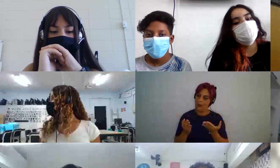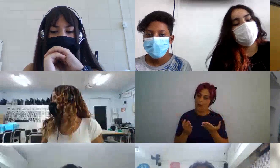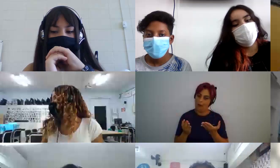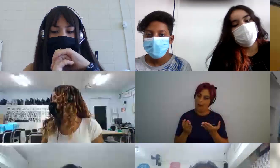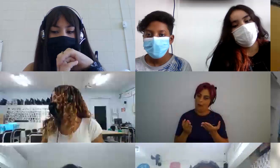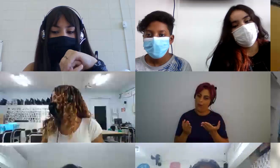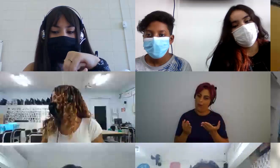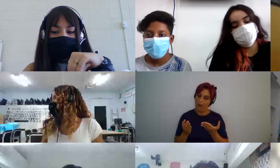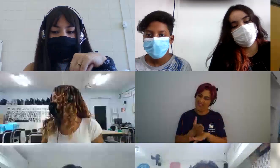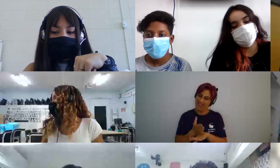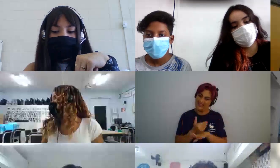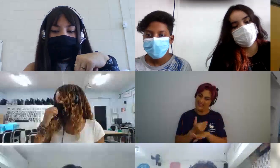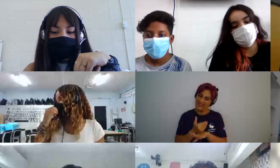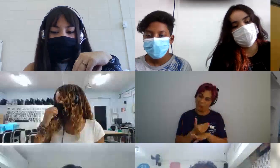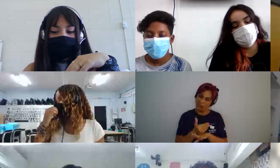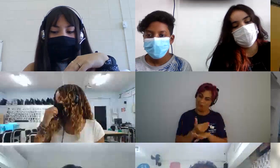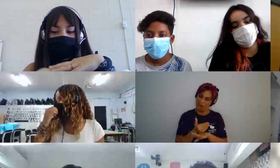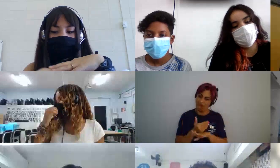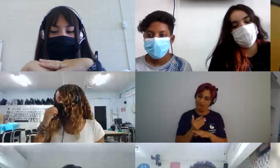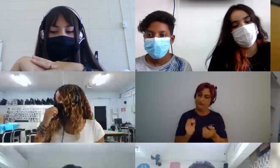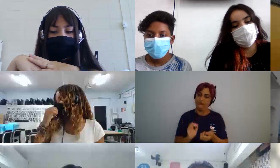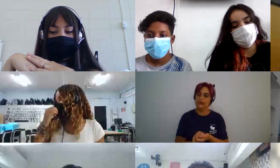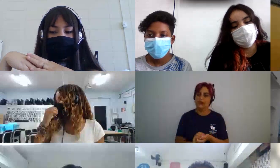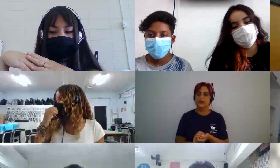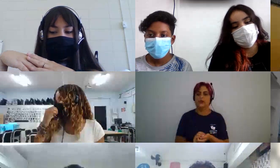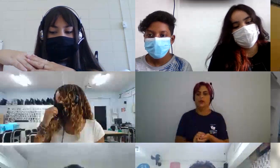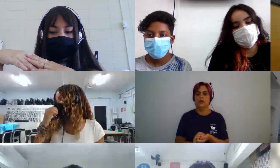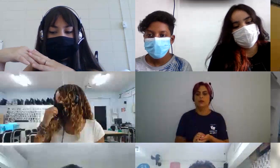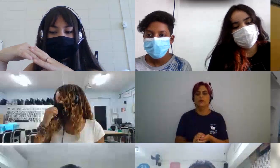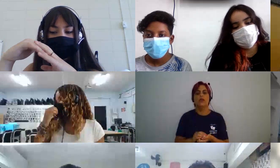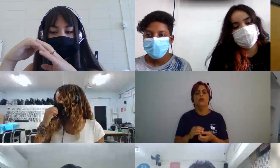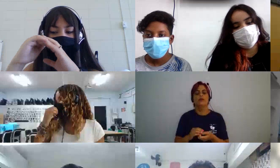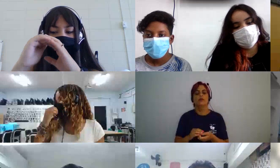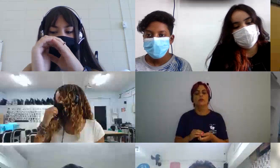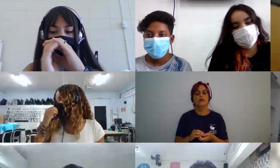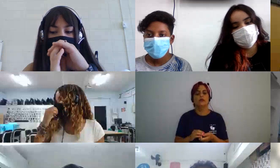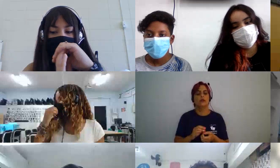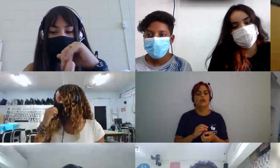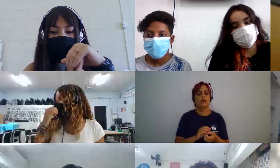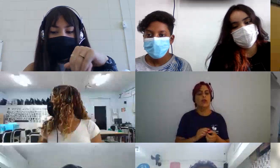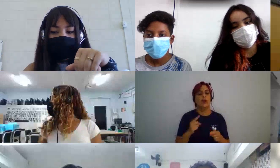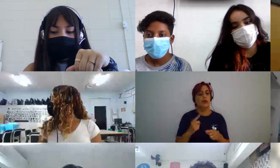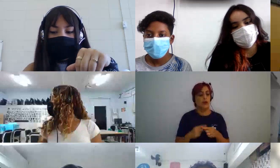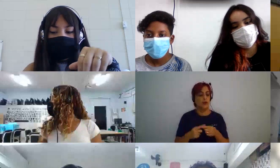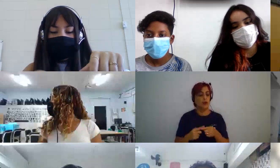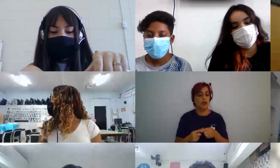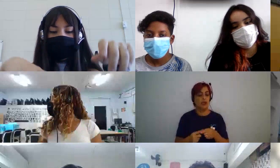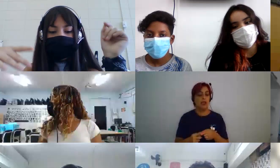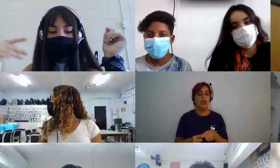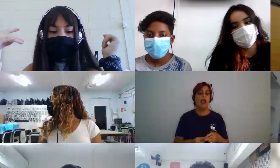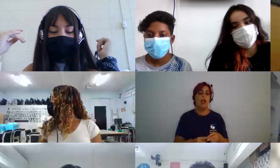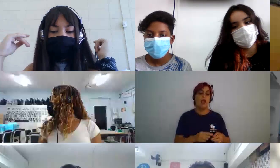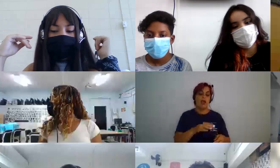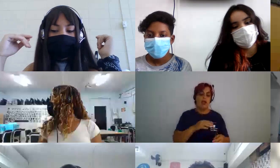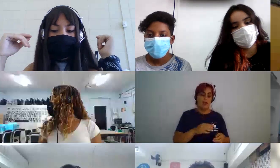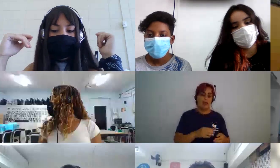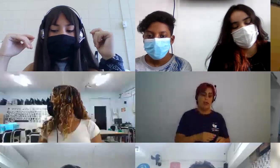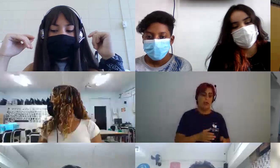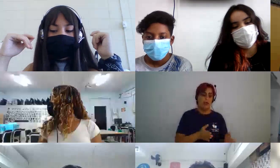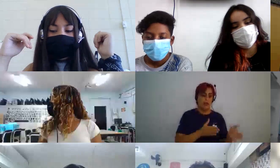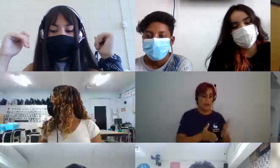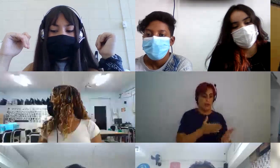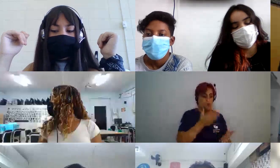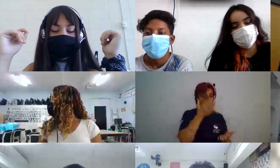não, todo mundo acaba dizendo isso porque você ainda está envolvido com as suas atividades de estudo, está envolvido com as suas atividades